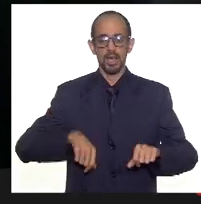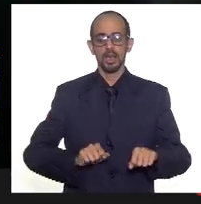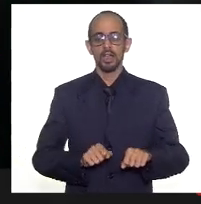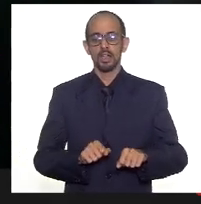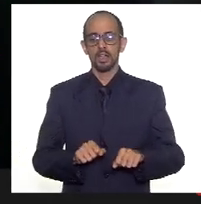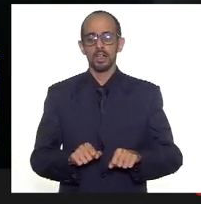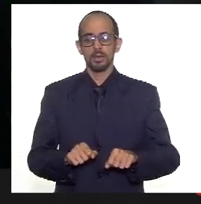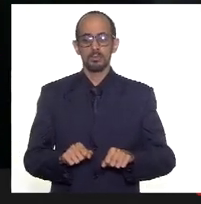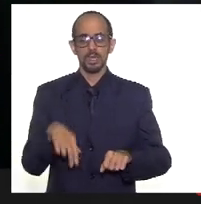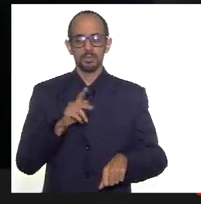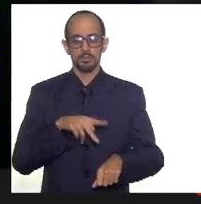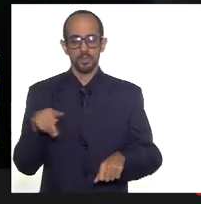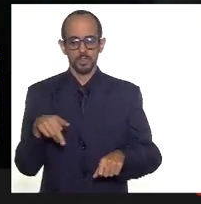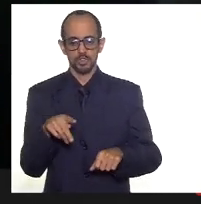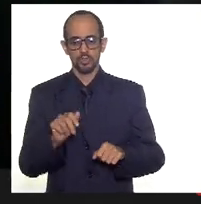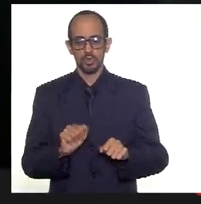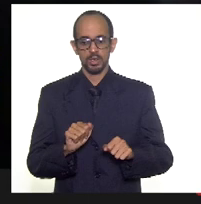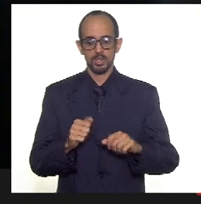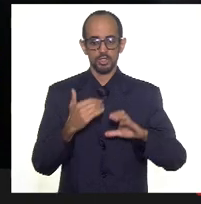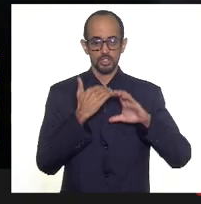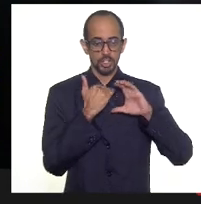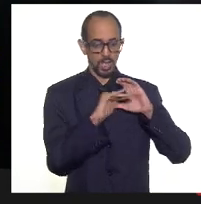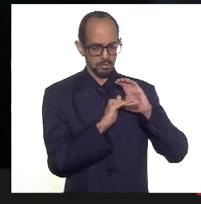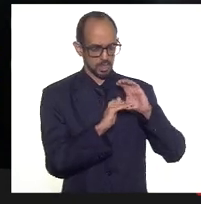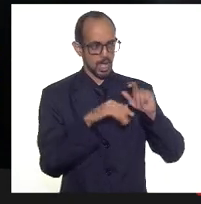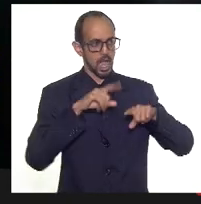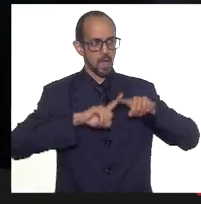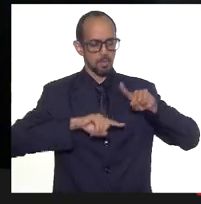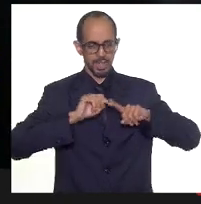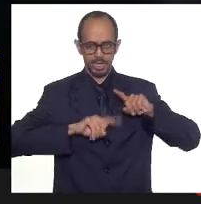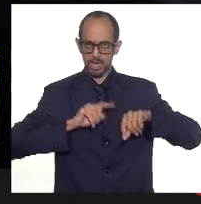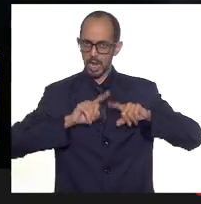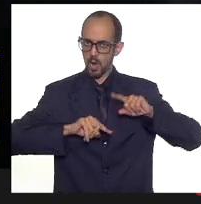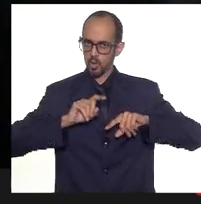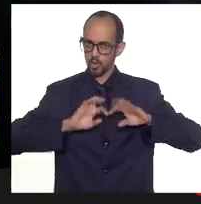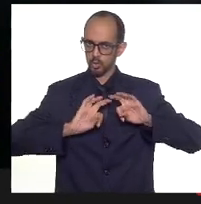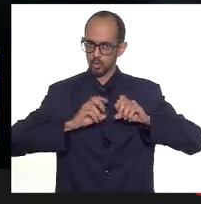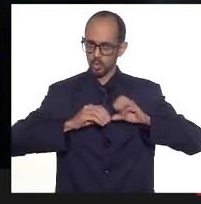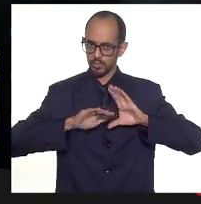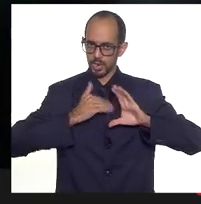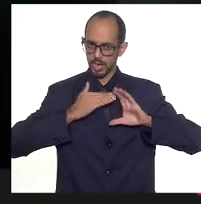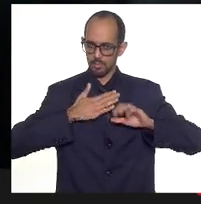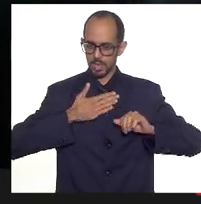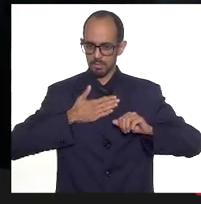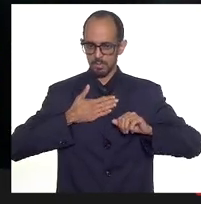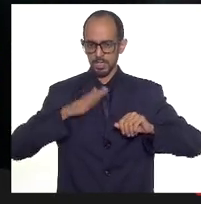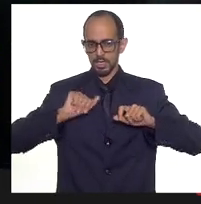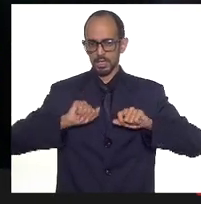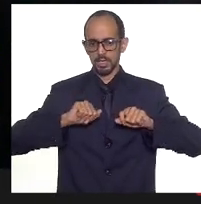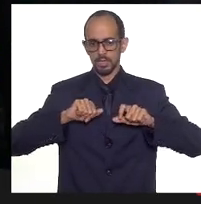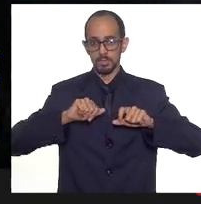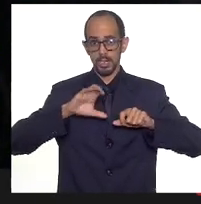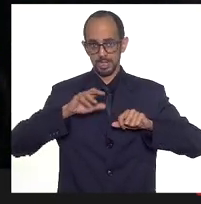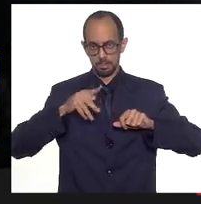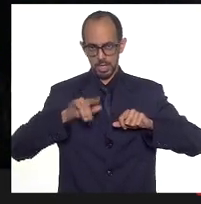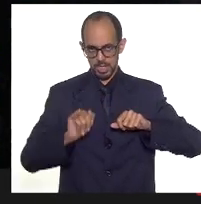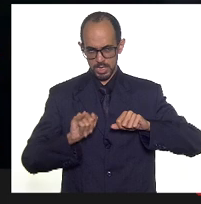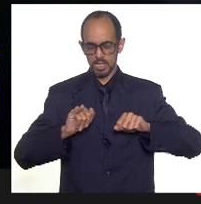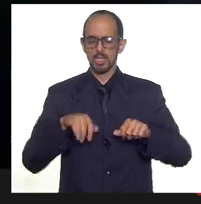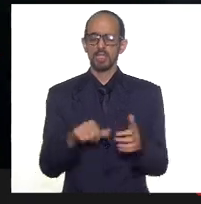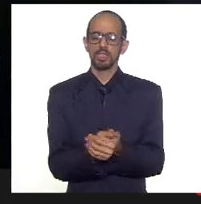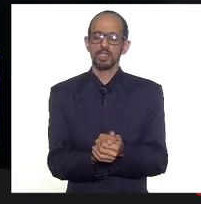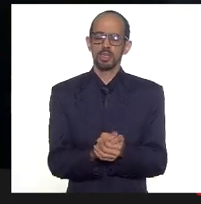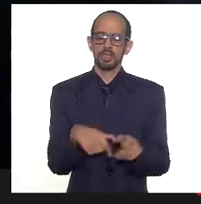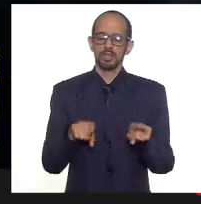professoras a disponibilidade de encaminhar esse material, que esse material vai fazer parte da CPI.